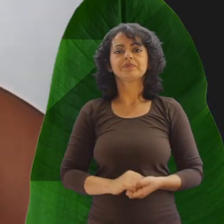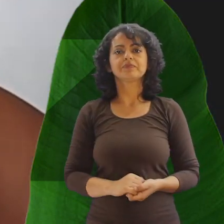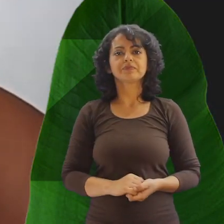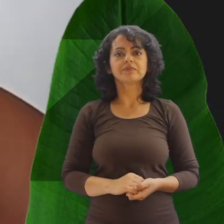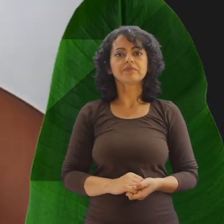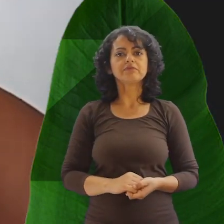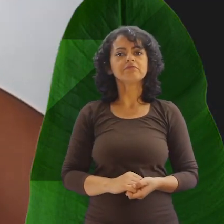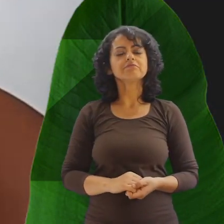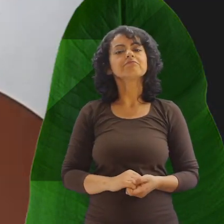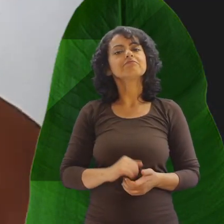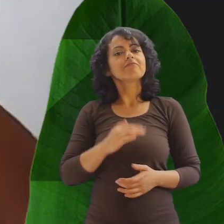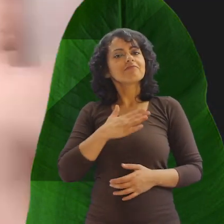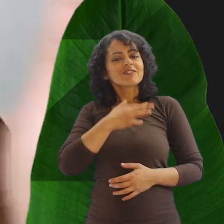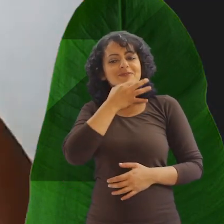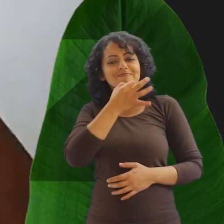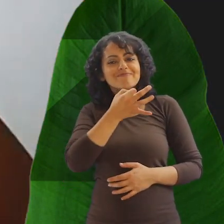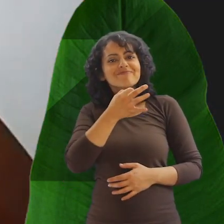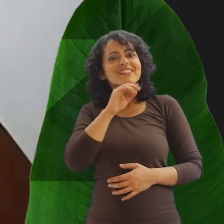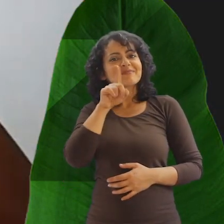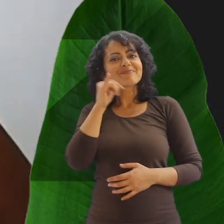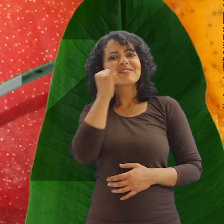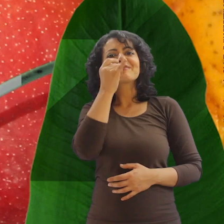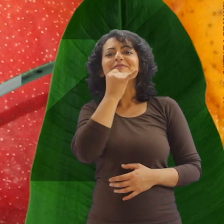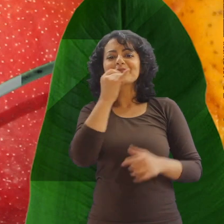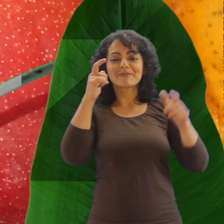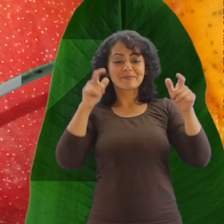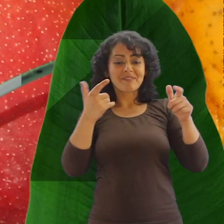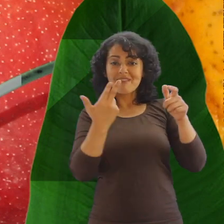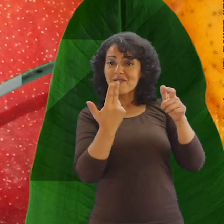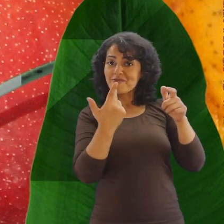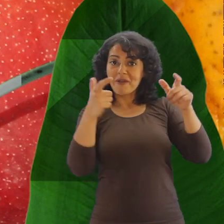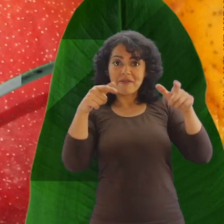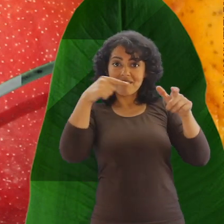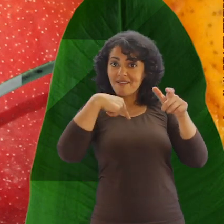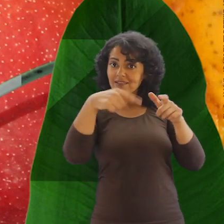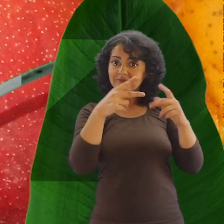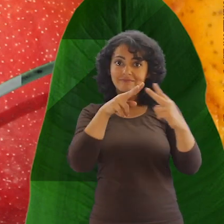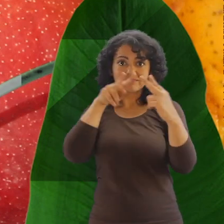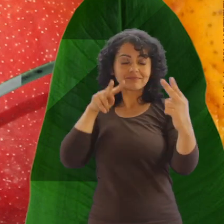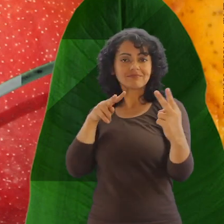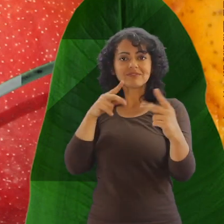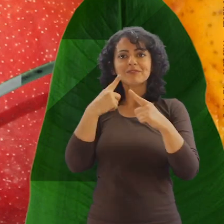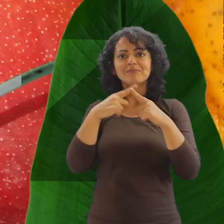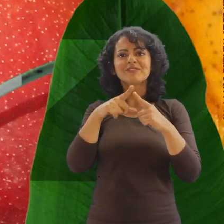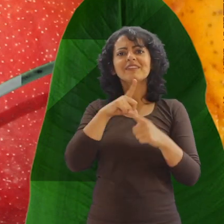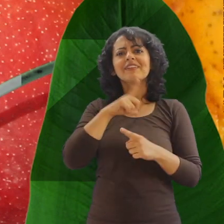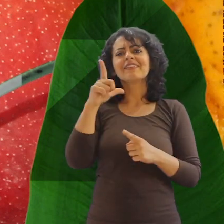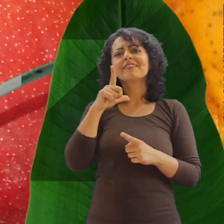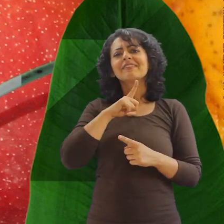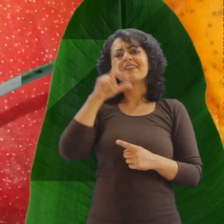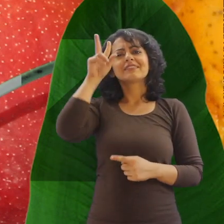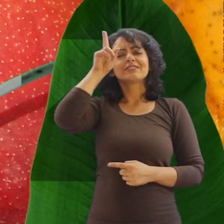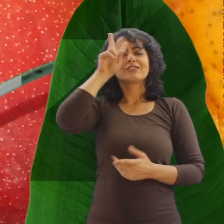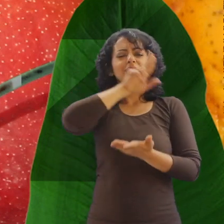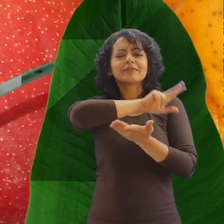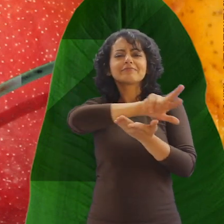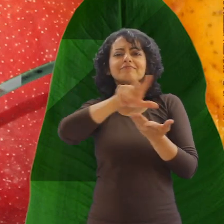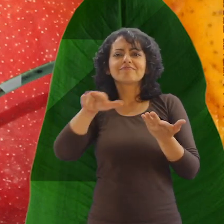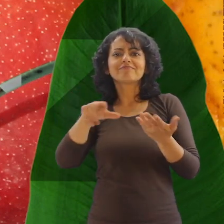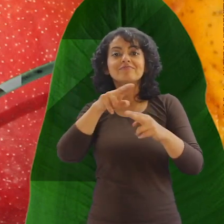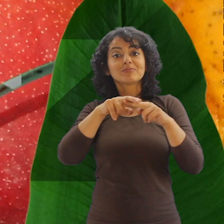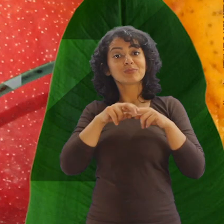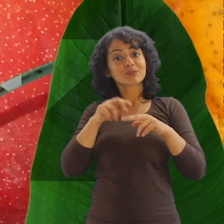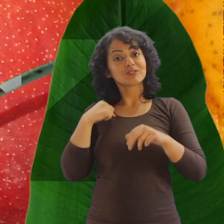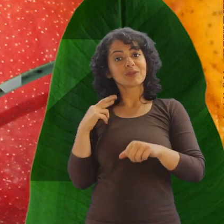que se encontra um espaço como esse aqui, né? Porque são muitas diversidades. eu vim